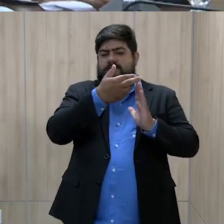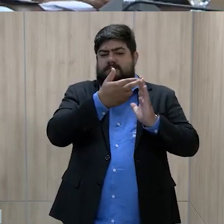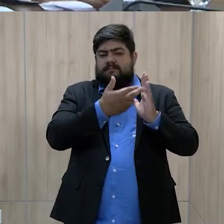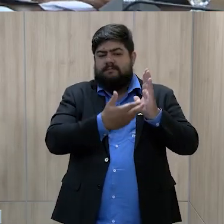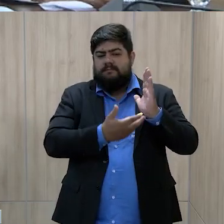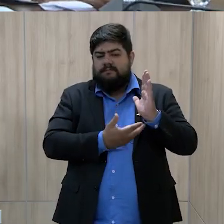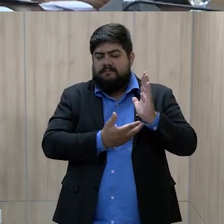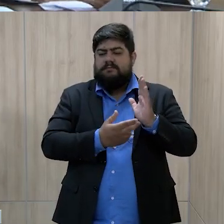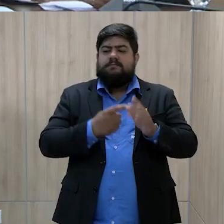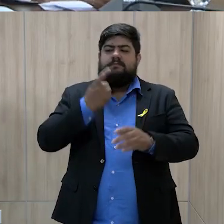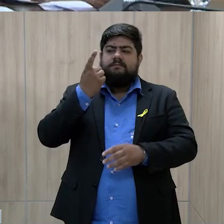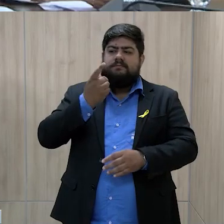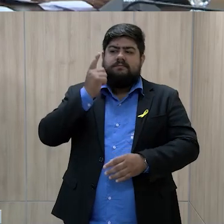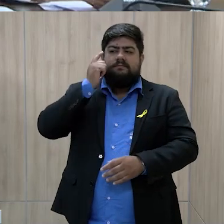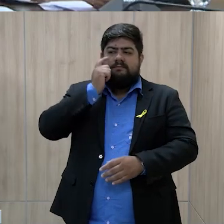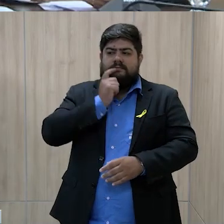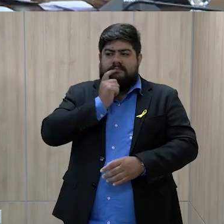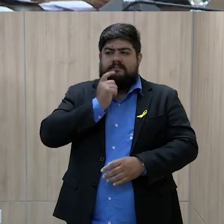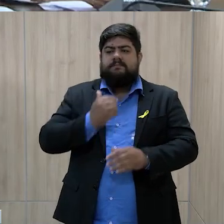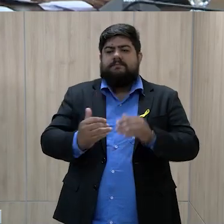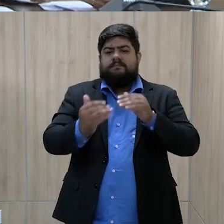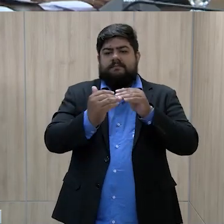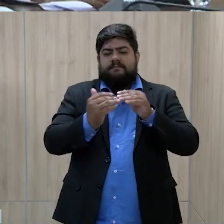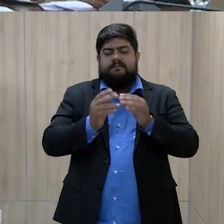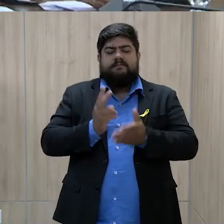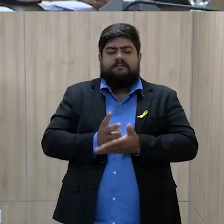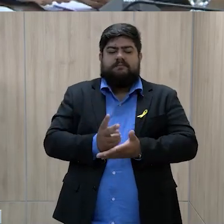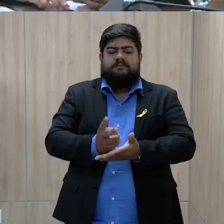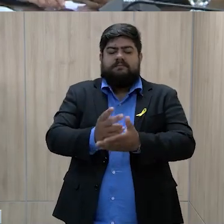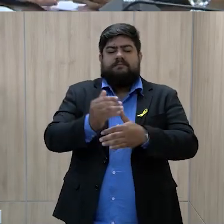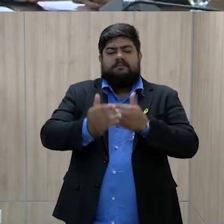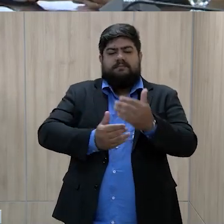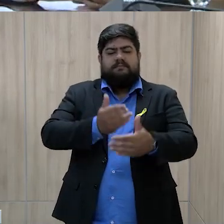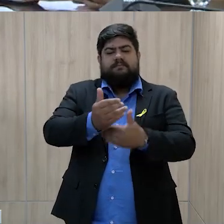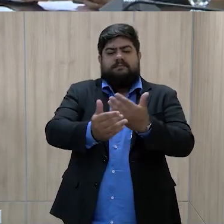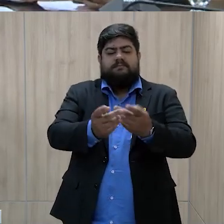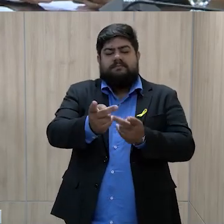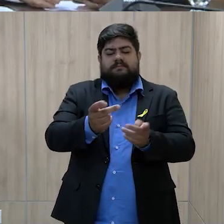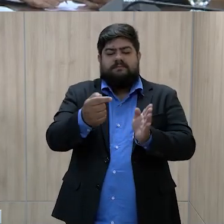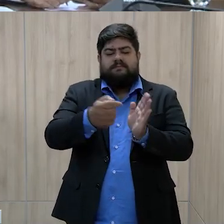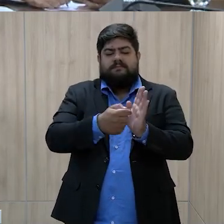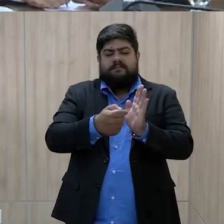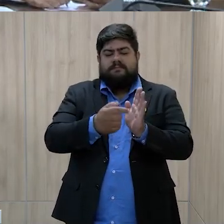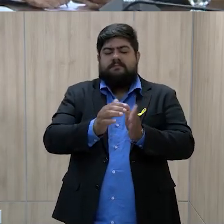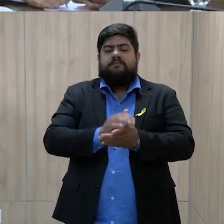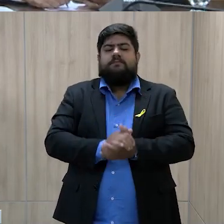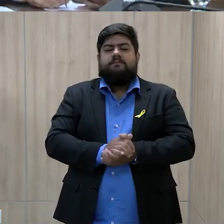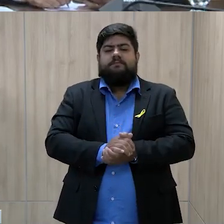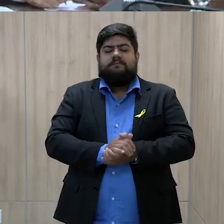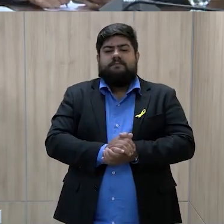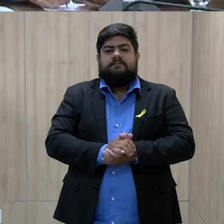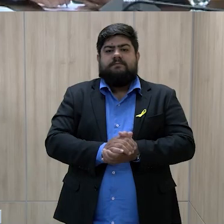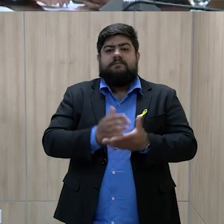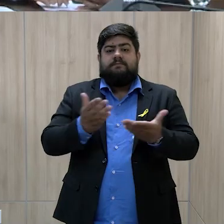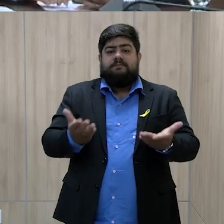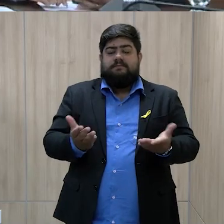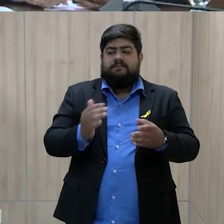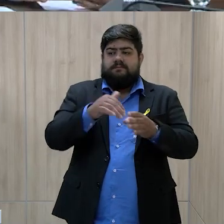Portanto o deputado Laerte Gomes parecer favorável a tramitação do projeto de lei comenta